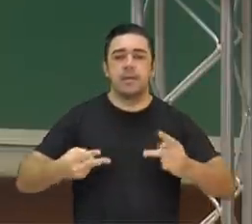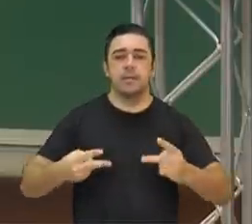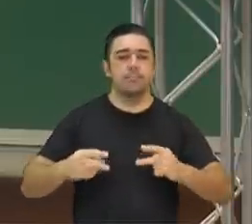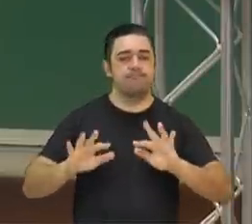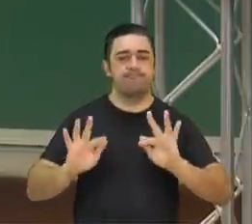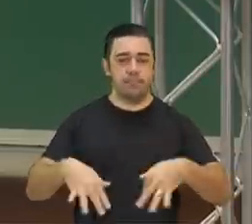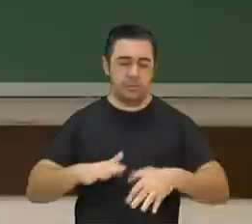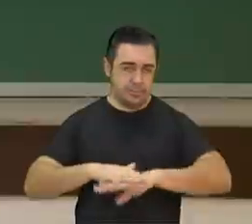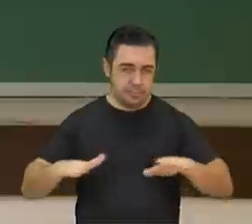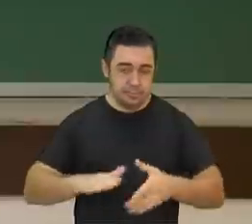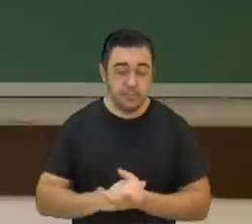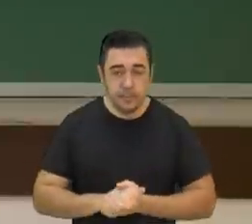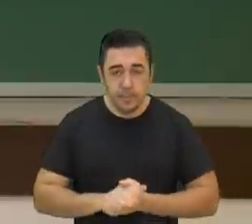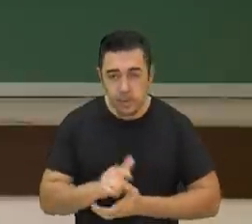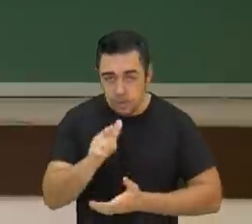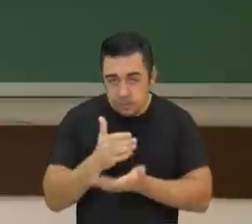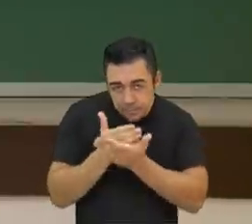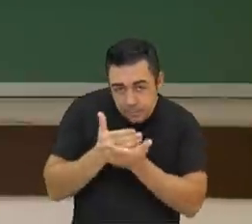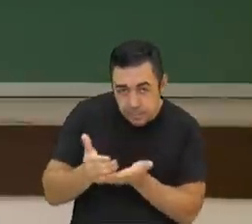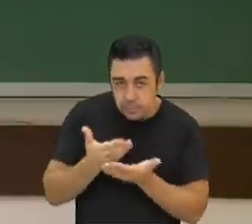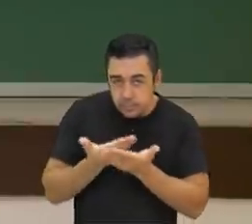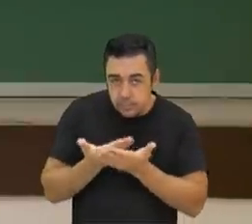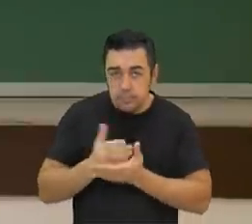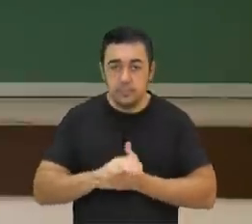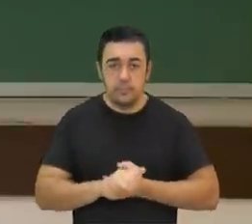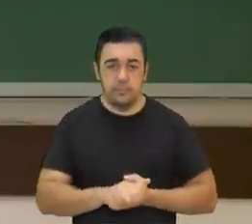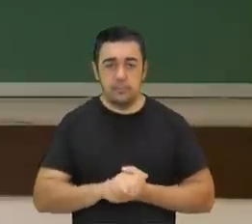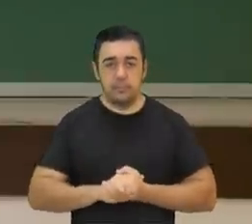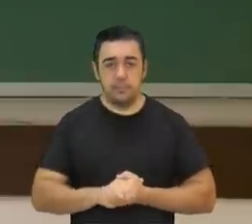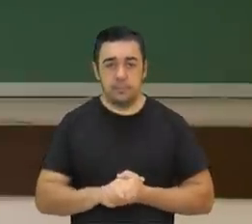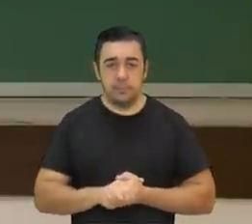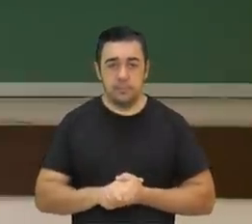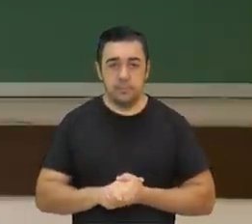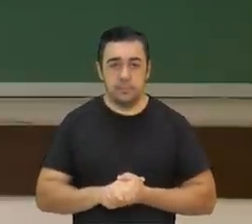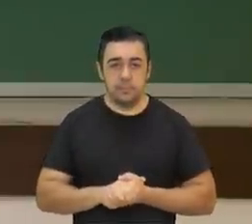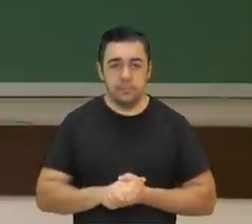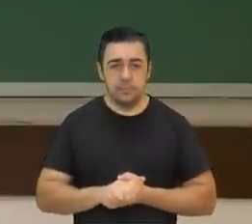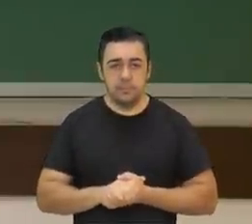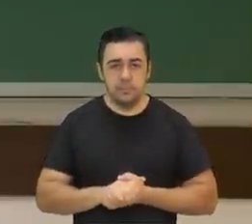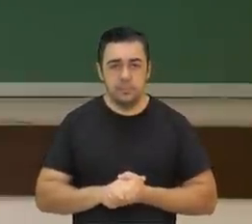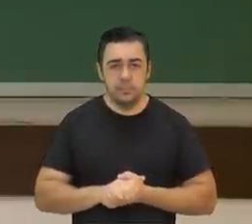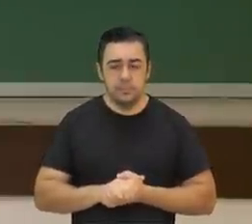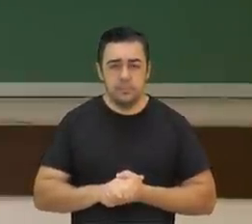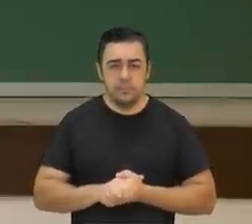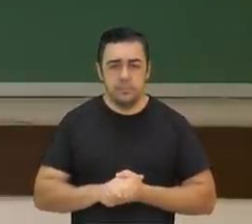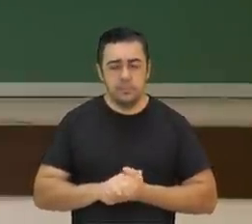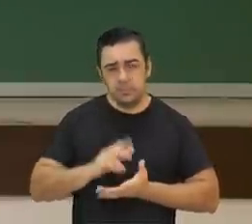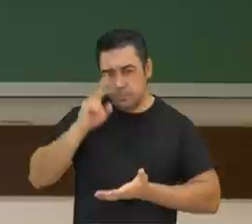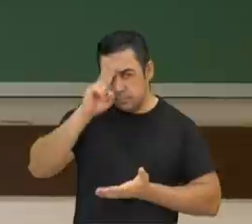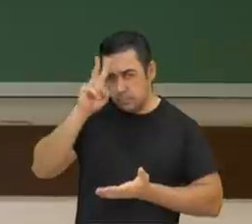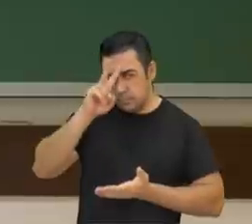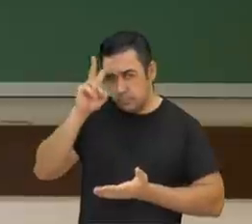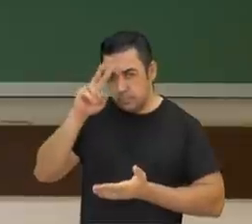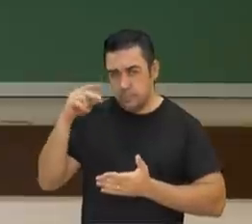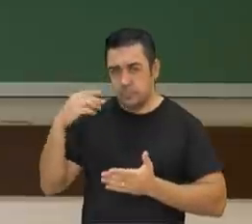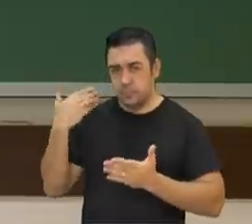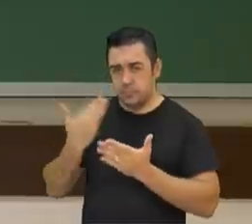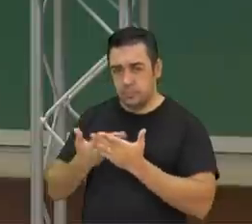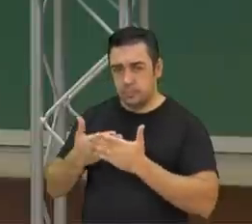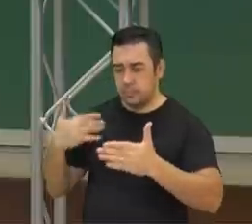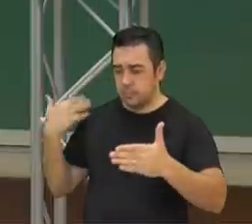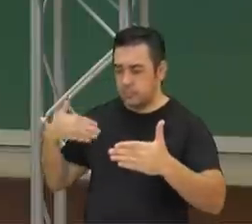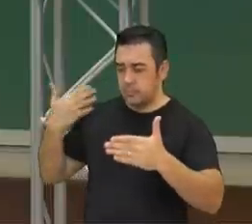formulário, ok? Vamos começar então a nossa aula? Só para a gente retomar um pouquinho na aula anterior, que foi a